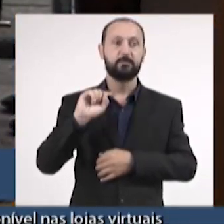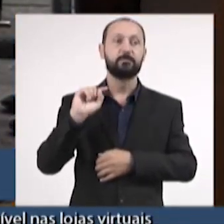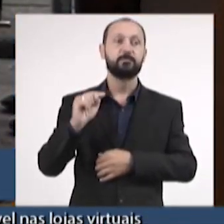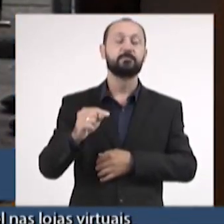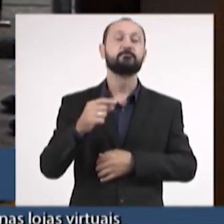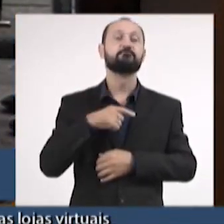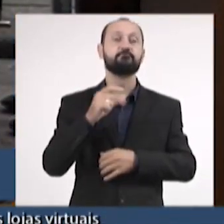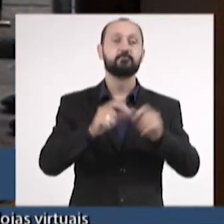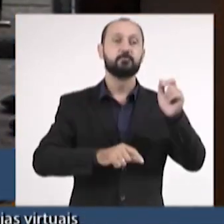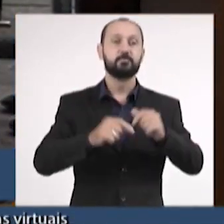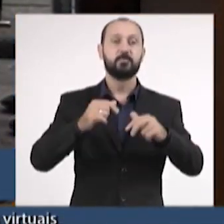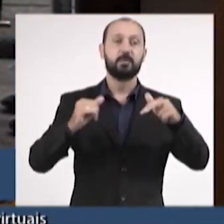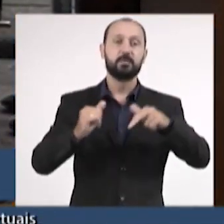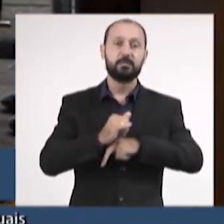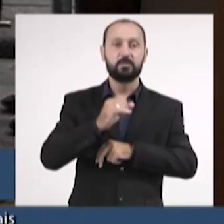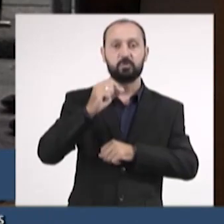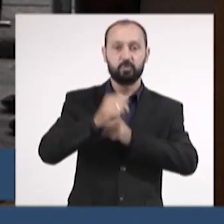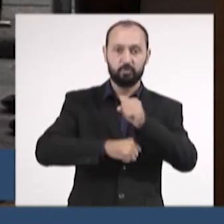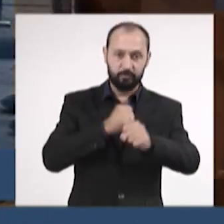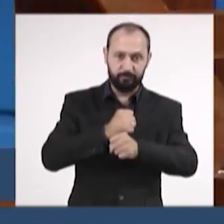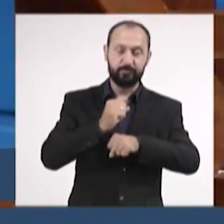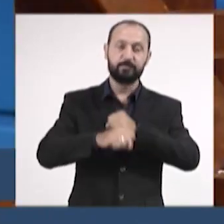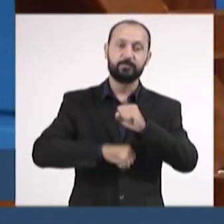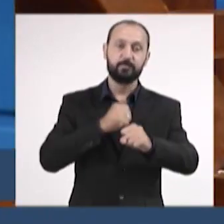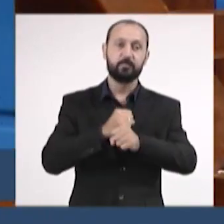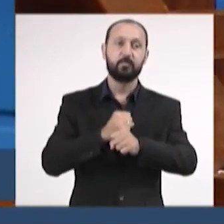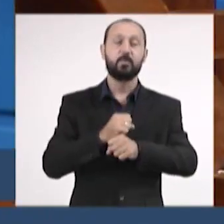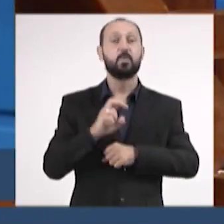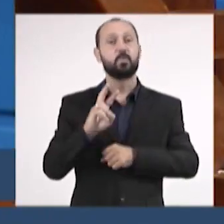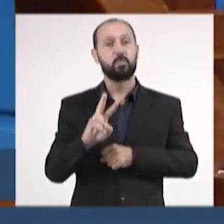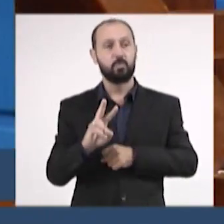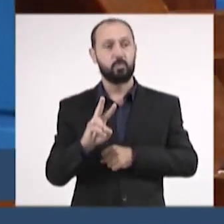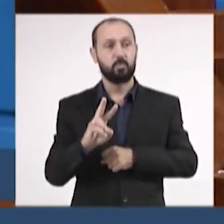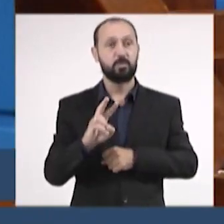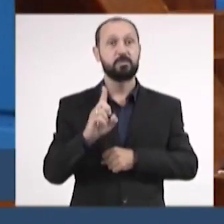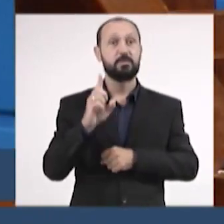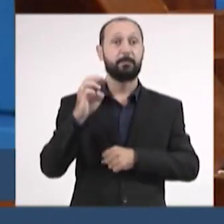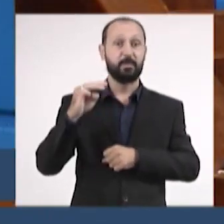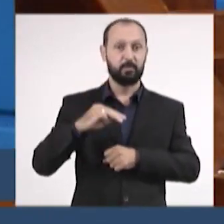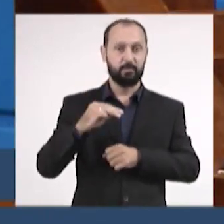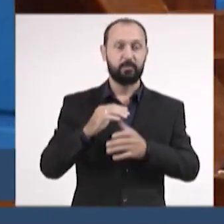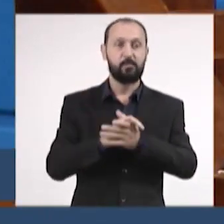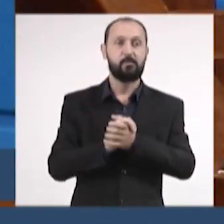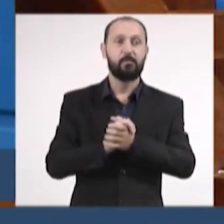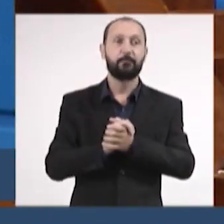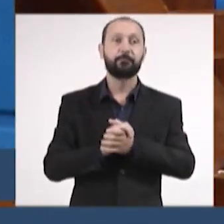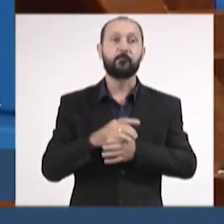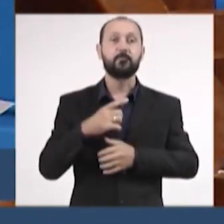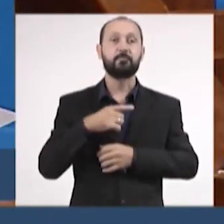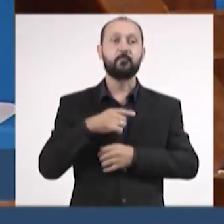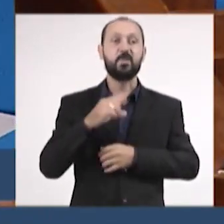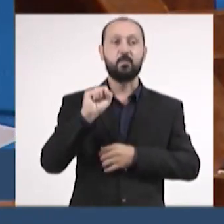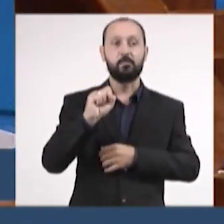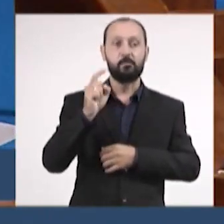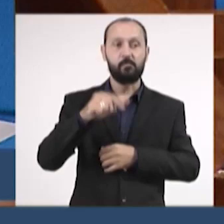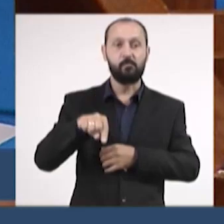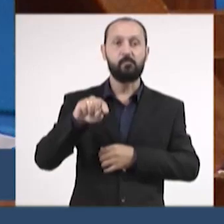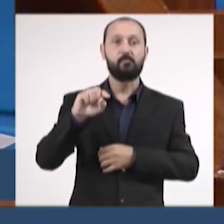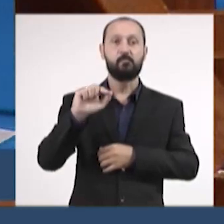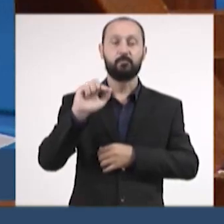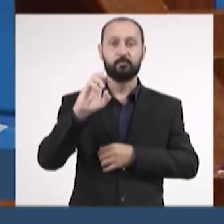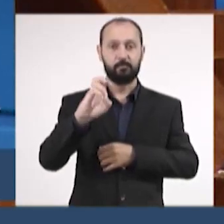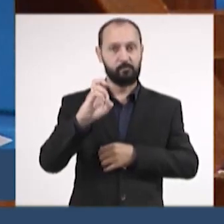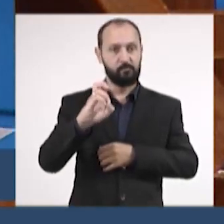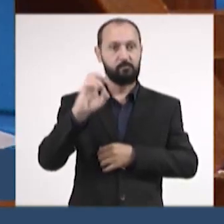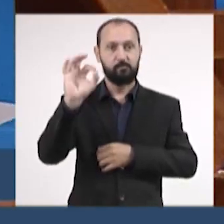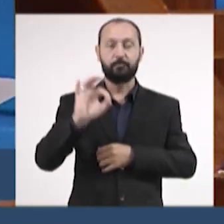casos de estupros a cada ano, 2 por minuto. sendo que apenas